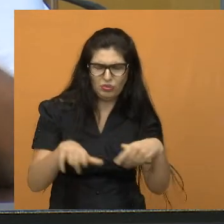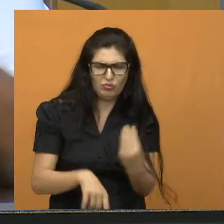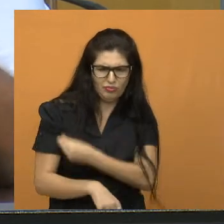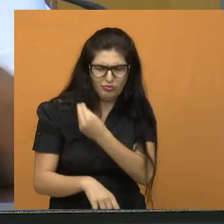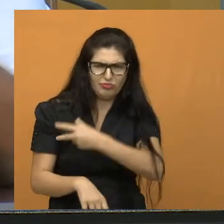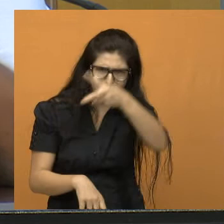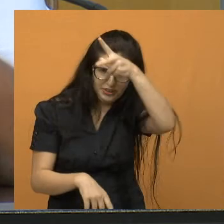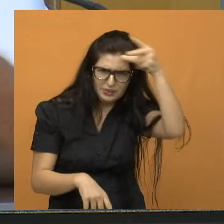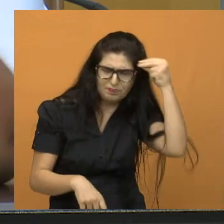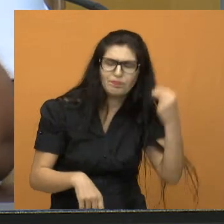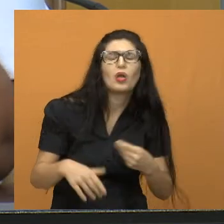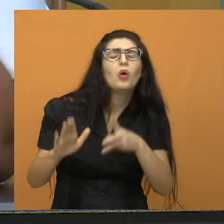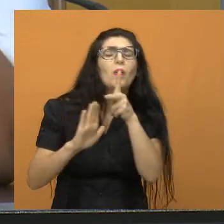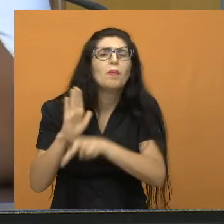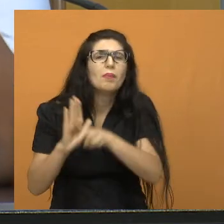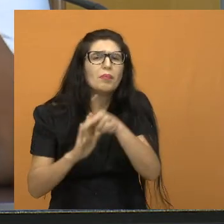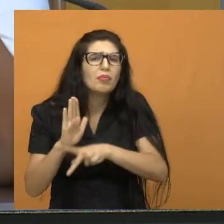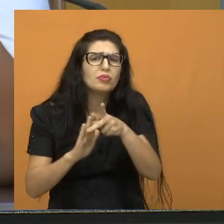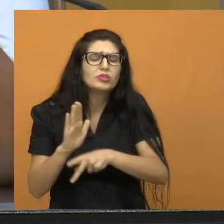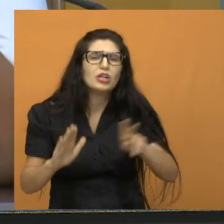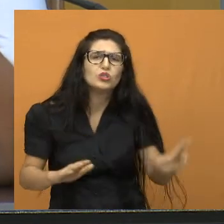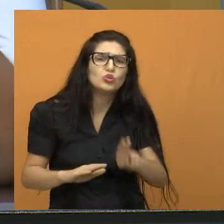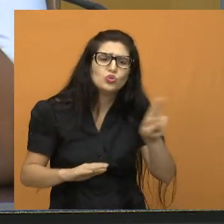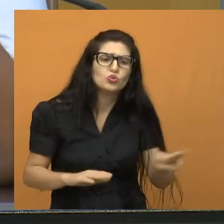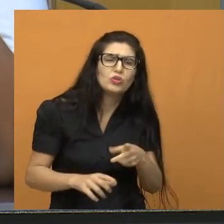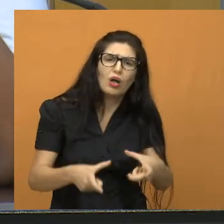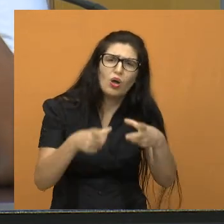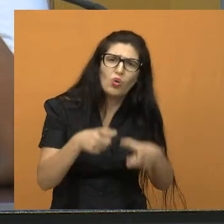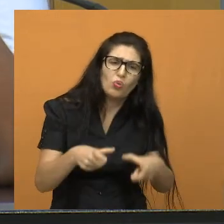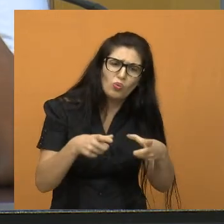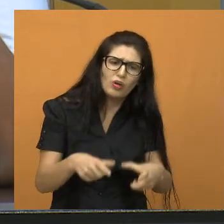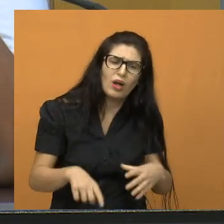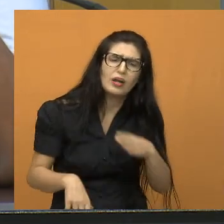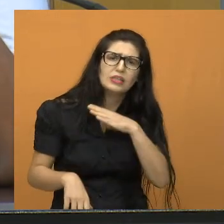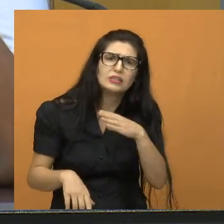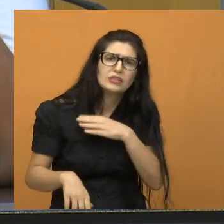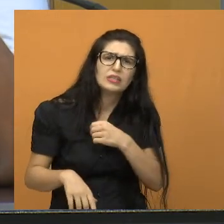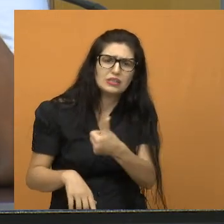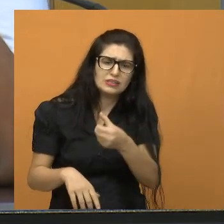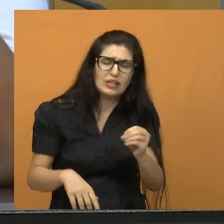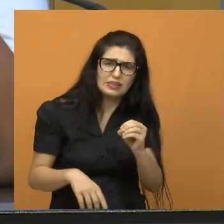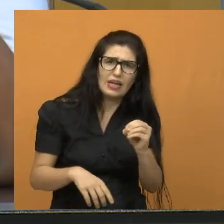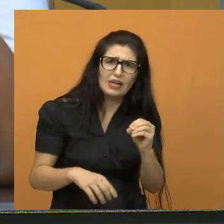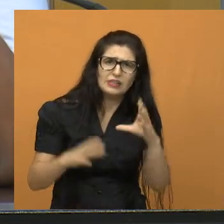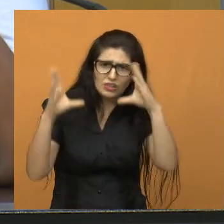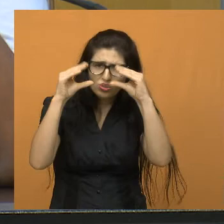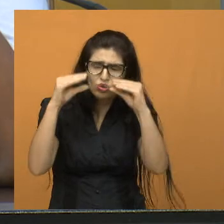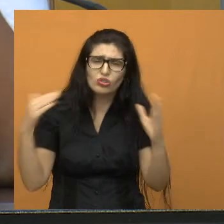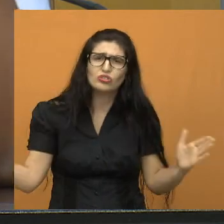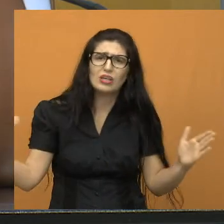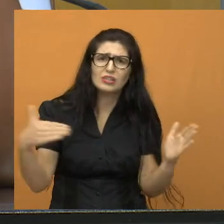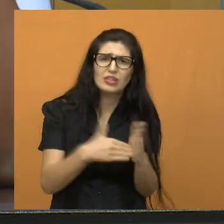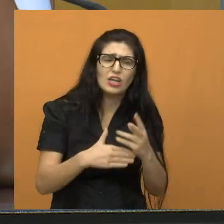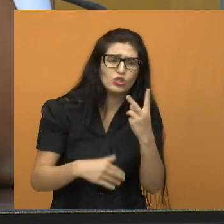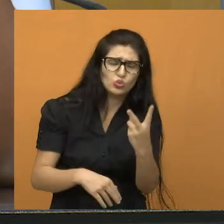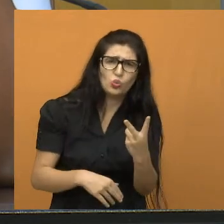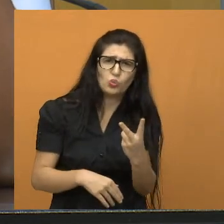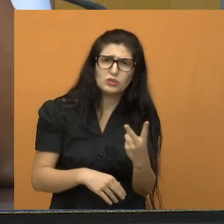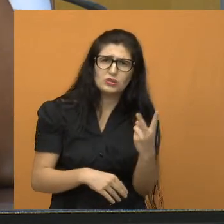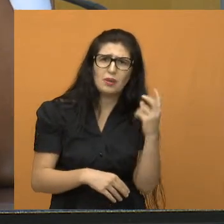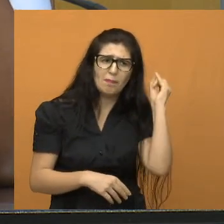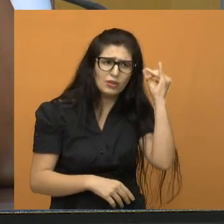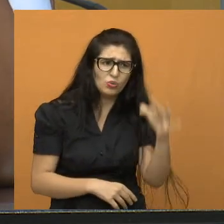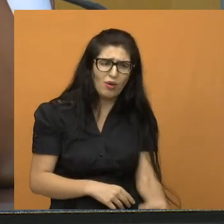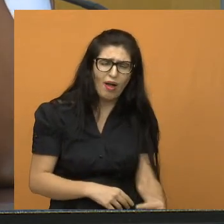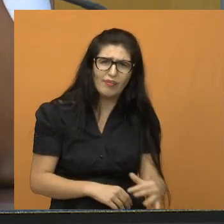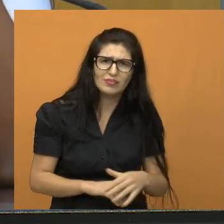um projeto de usar o espaço público das 10 da noite às 2 da manhã, com atividade para jovem. Porque